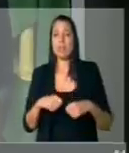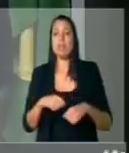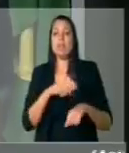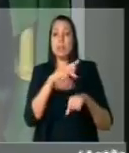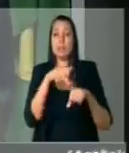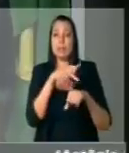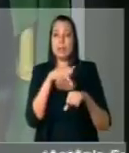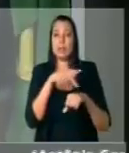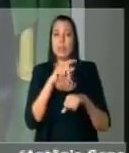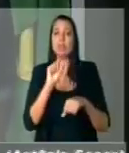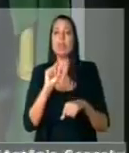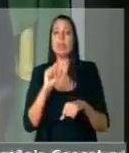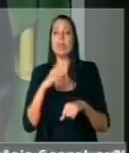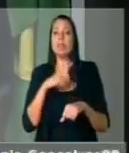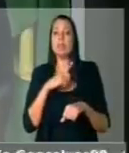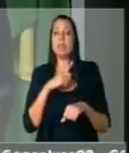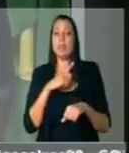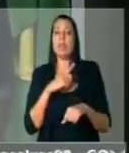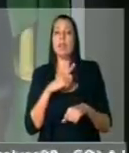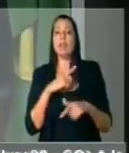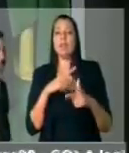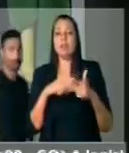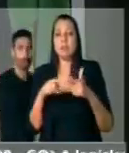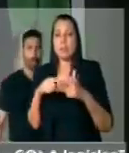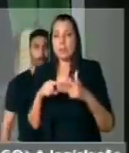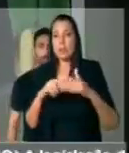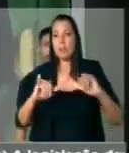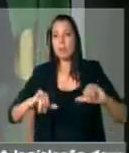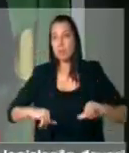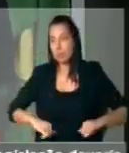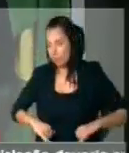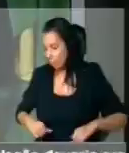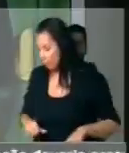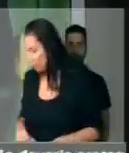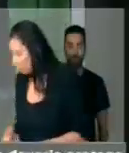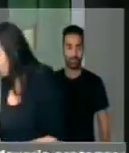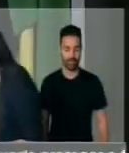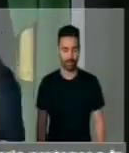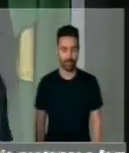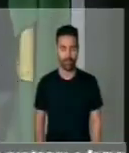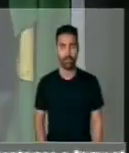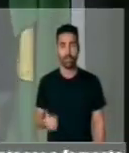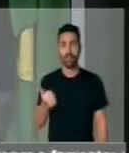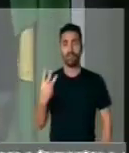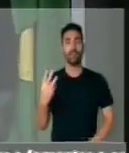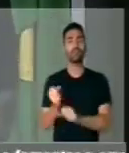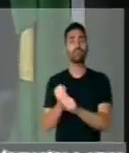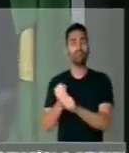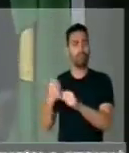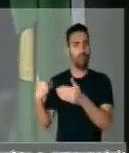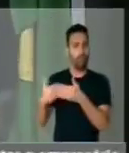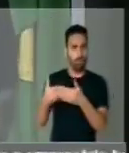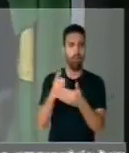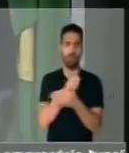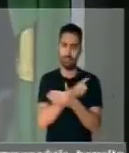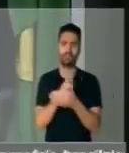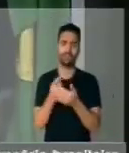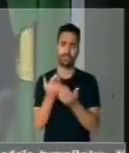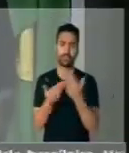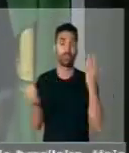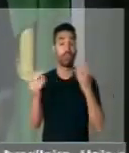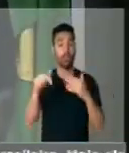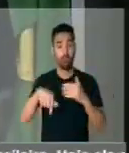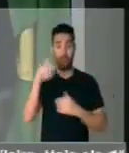país se recupere dos dispêndios sofridos nos últimos 13 anos. O que não falta no Brasil